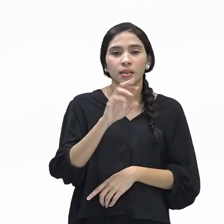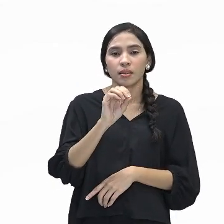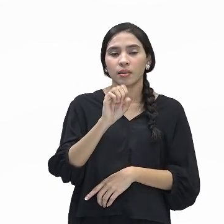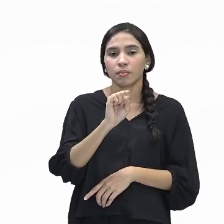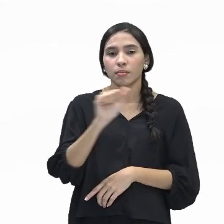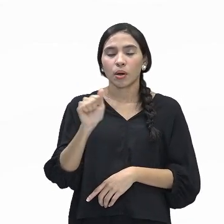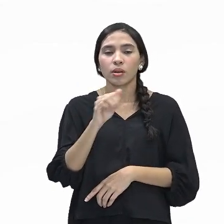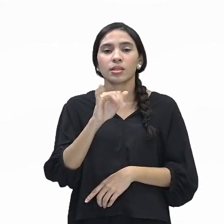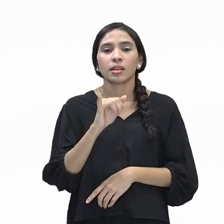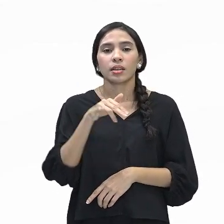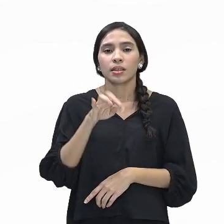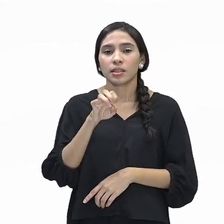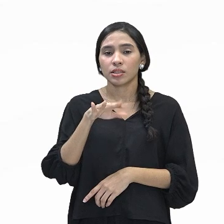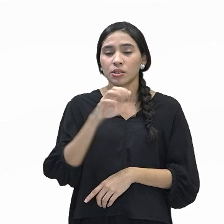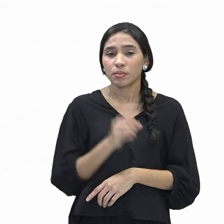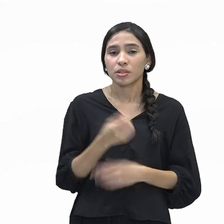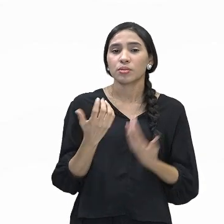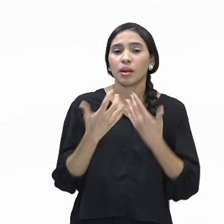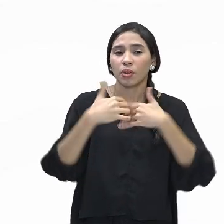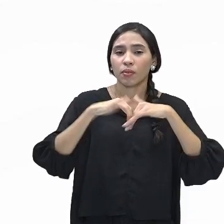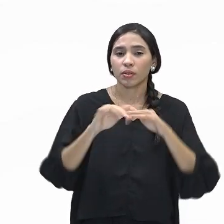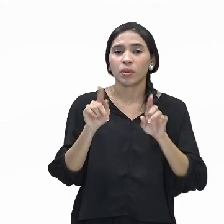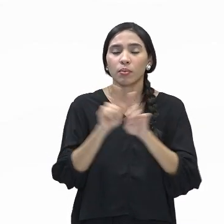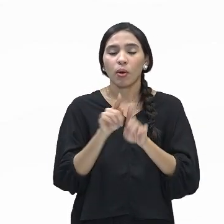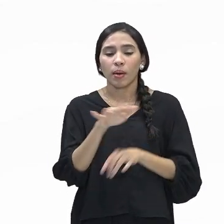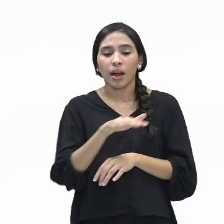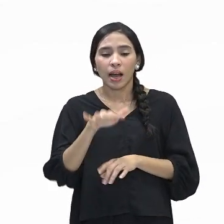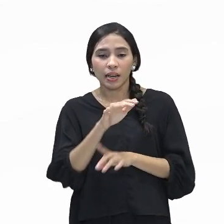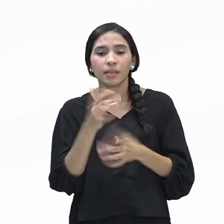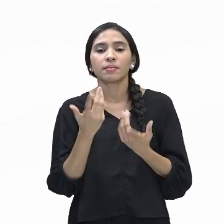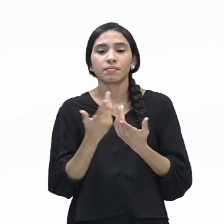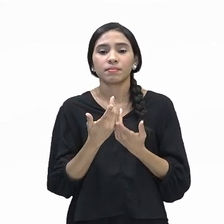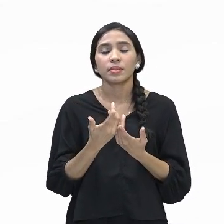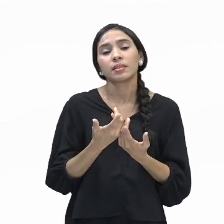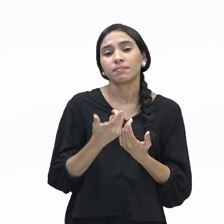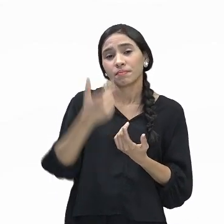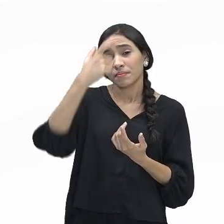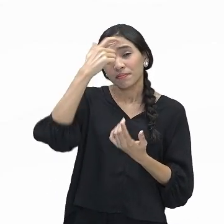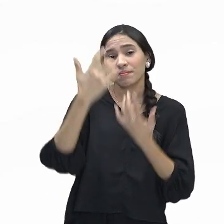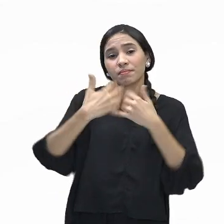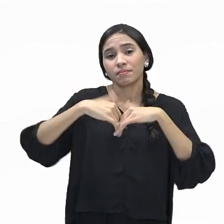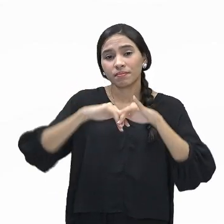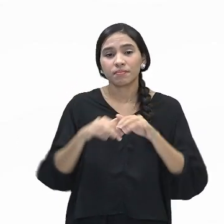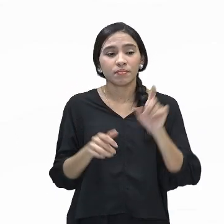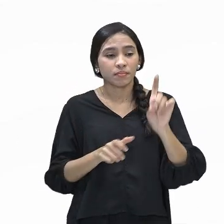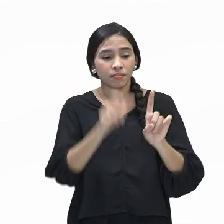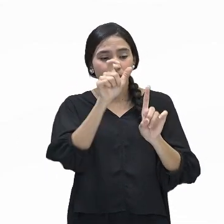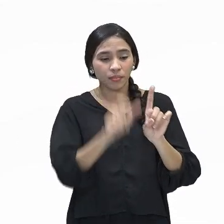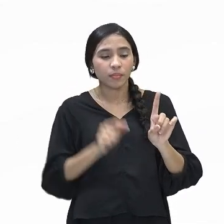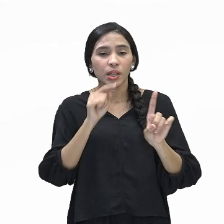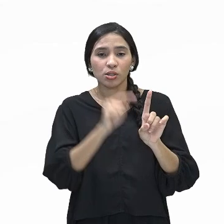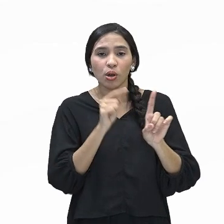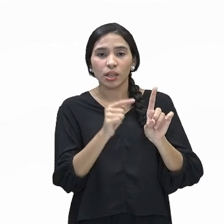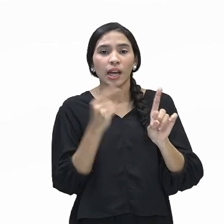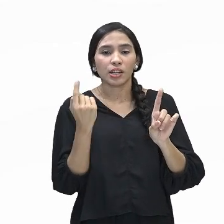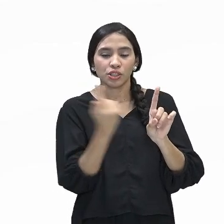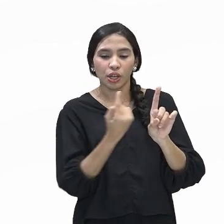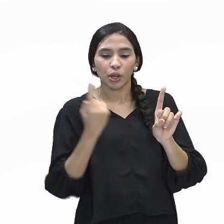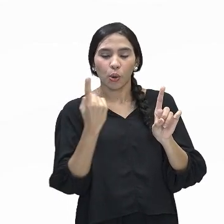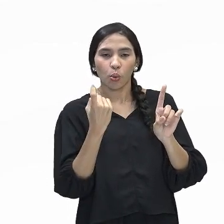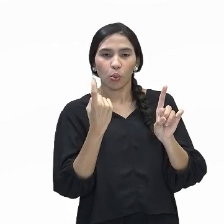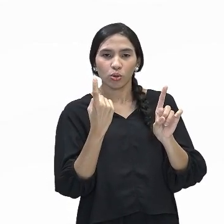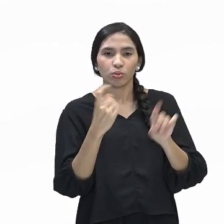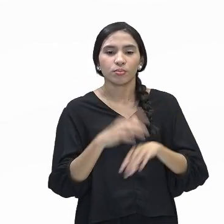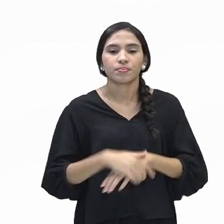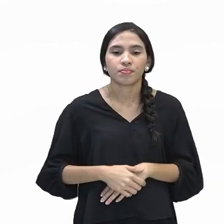Conflitos existenciais e fluxo de consciência, um monólogo interior, né? O personagem falando com ele mesmo. E as